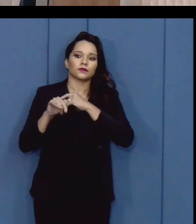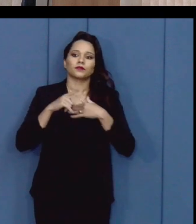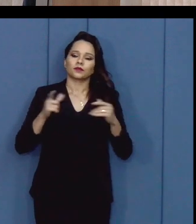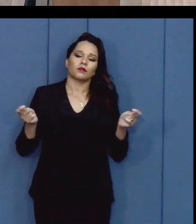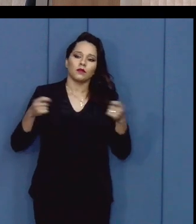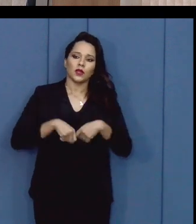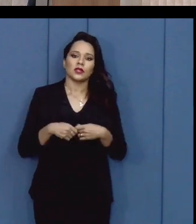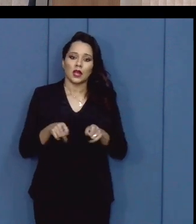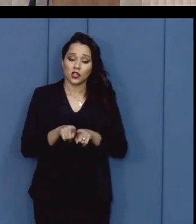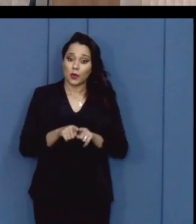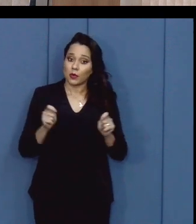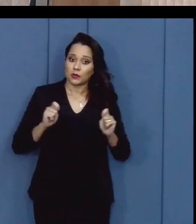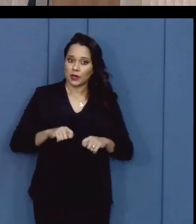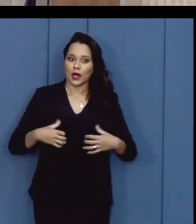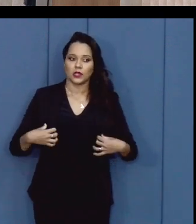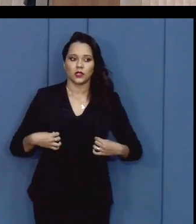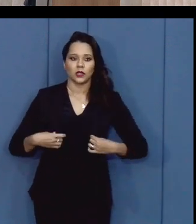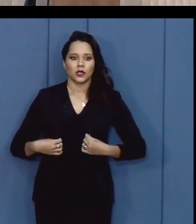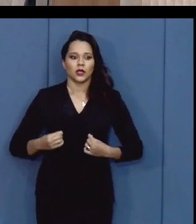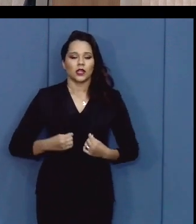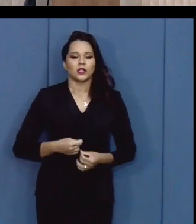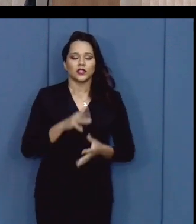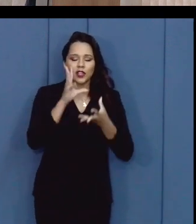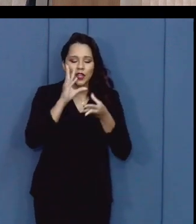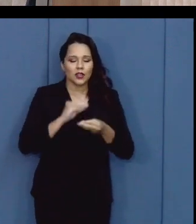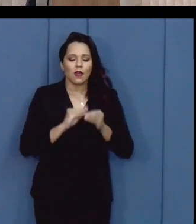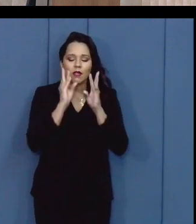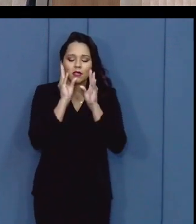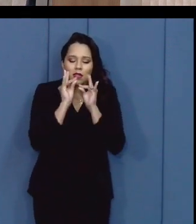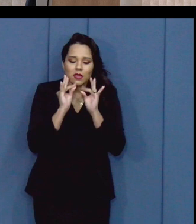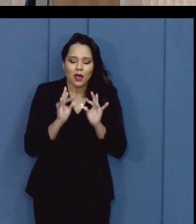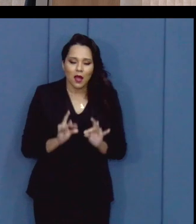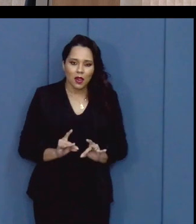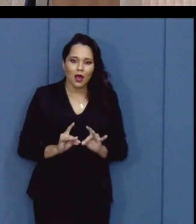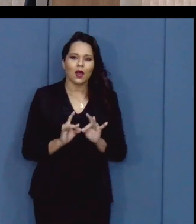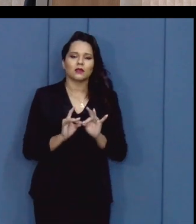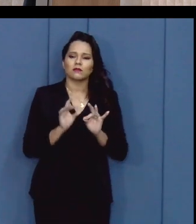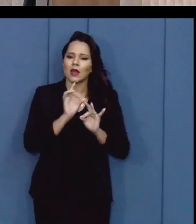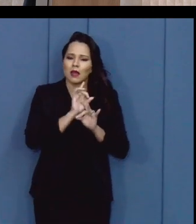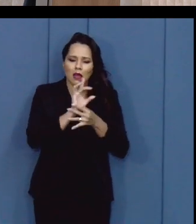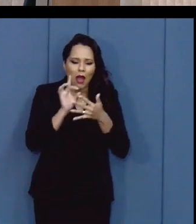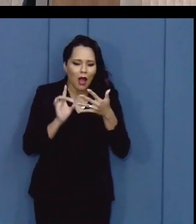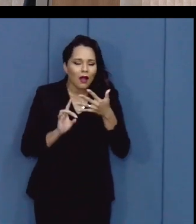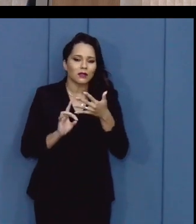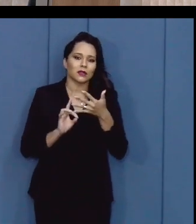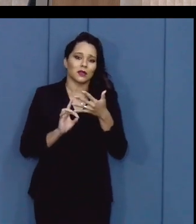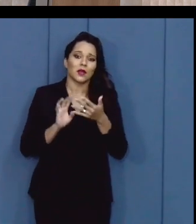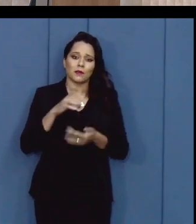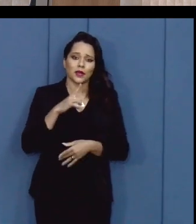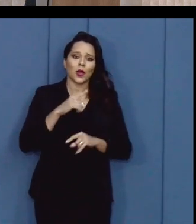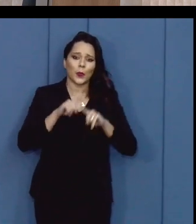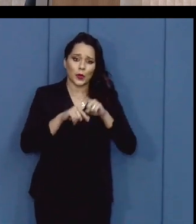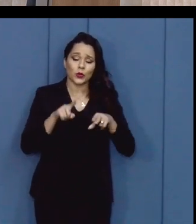a capacidade e a possibilidade de digerir, esmiuçar cada detalhe, cada aspecto, efetivamente para